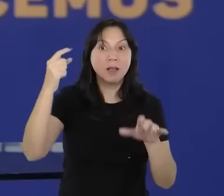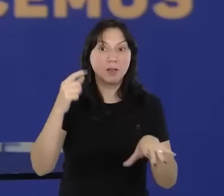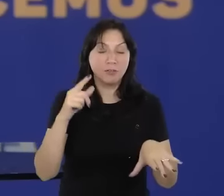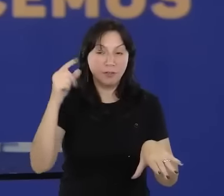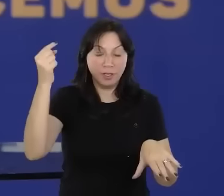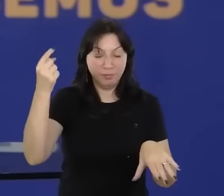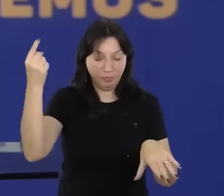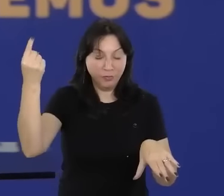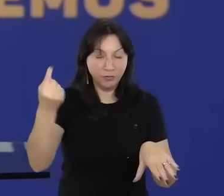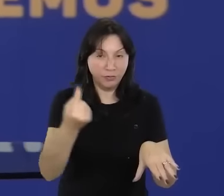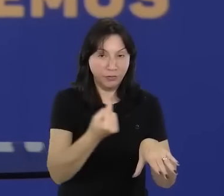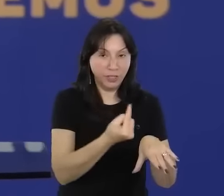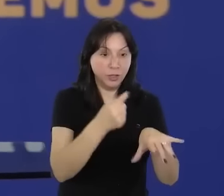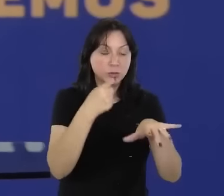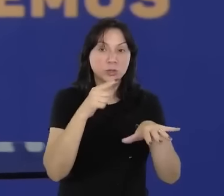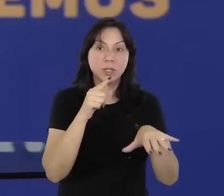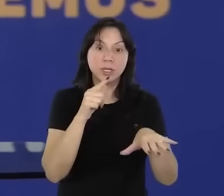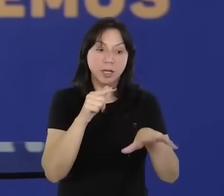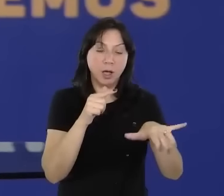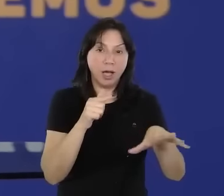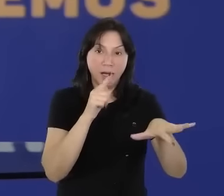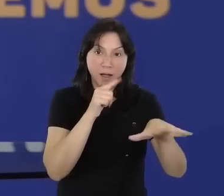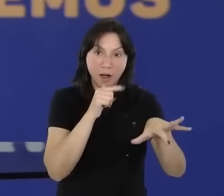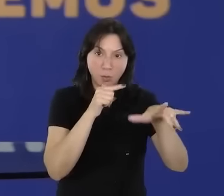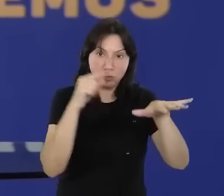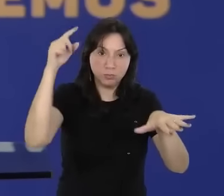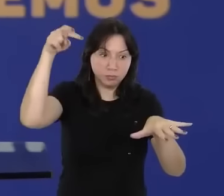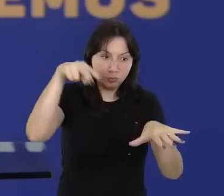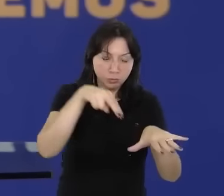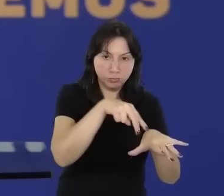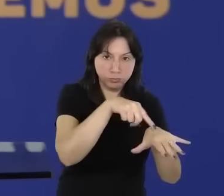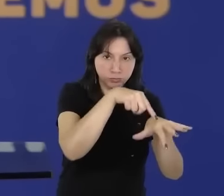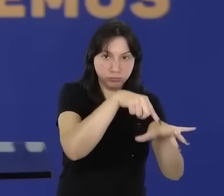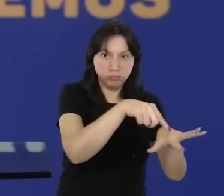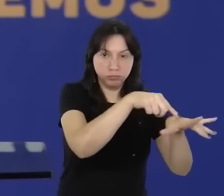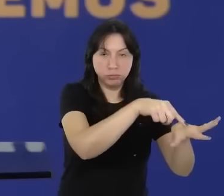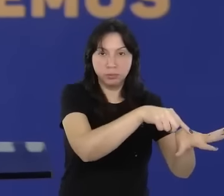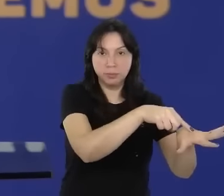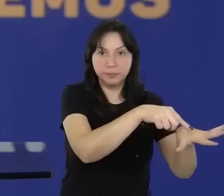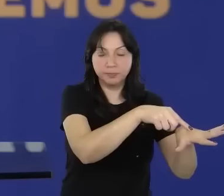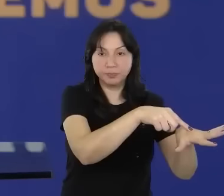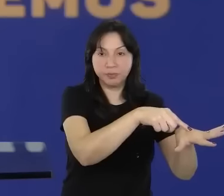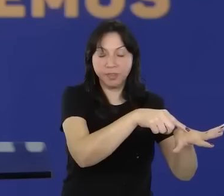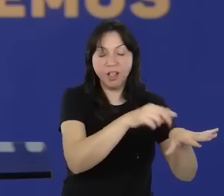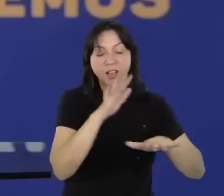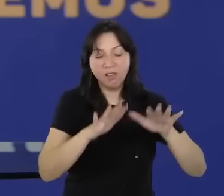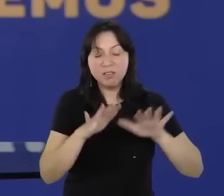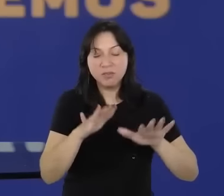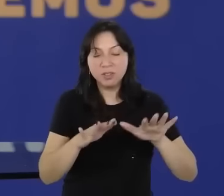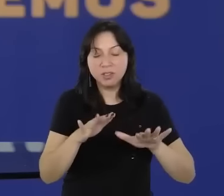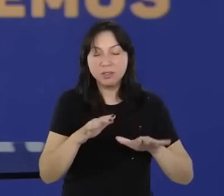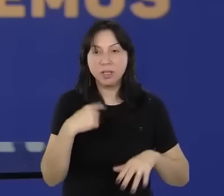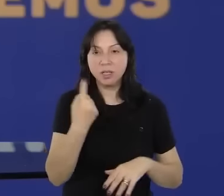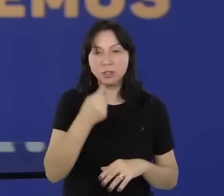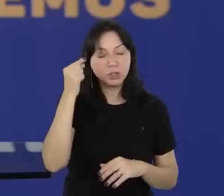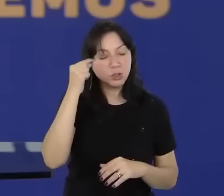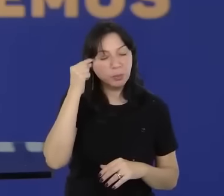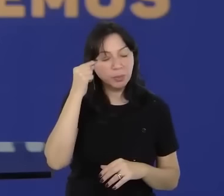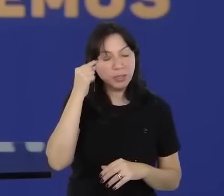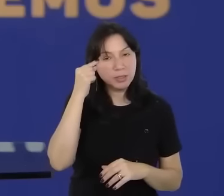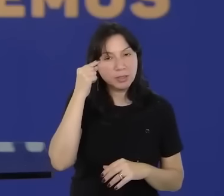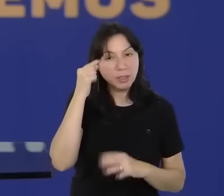mar Às vezes a maneira como a gente espera que Deus faça é do nosso jeito é como a história lá do do Naamã